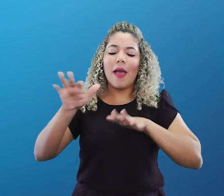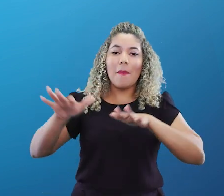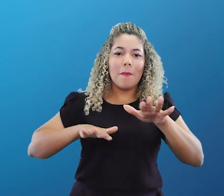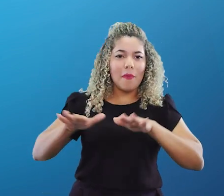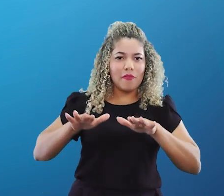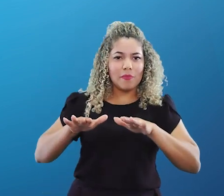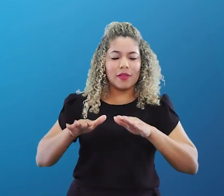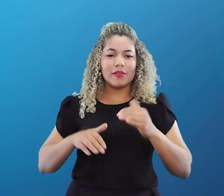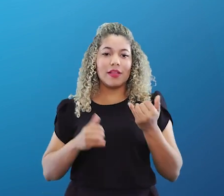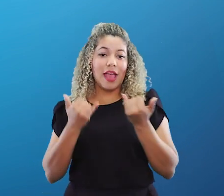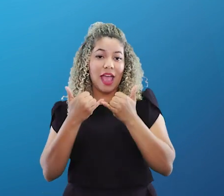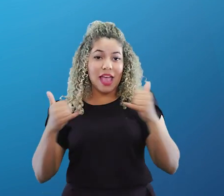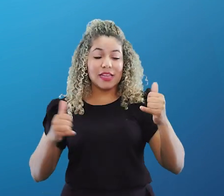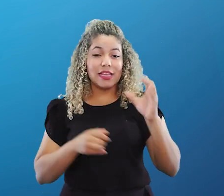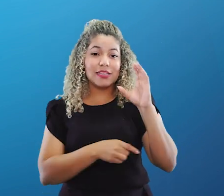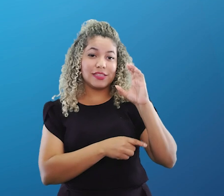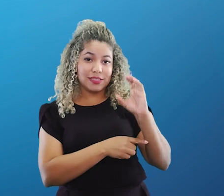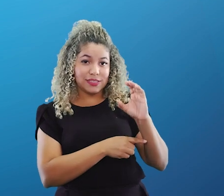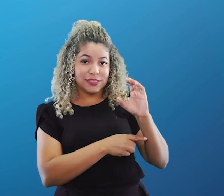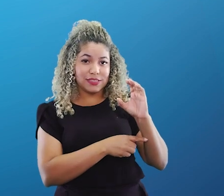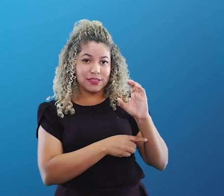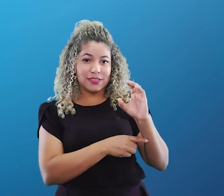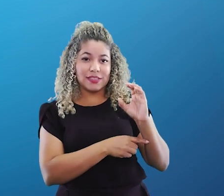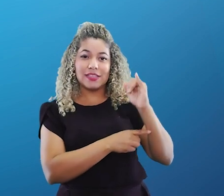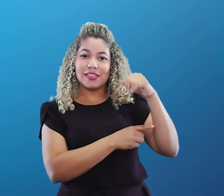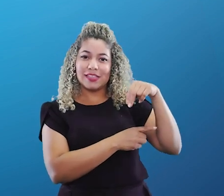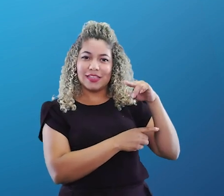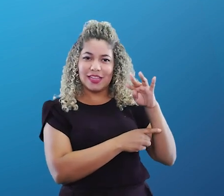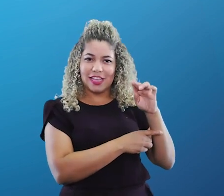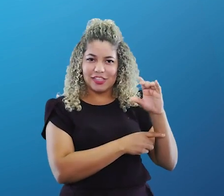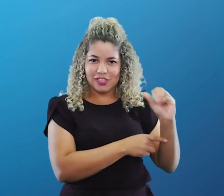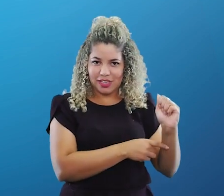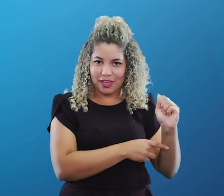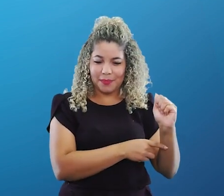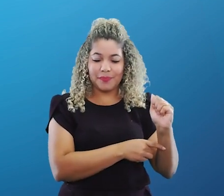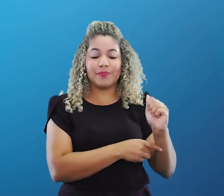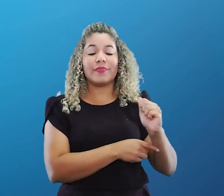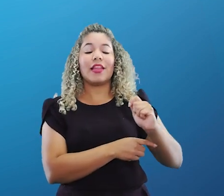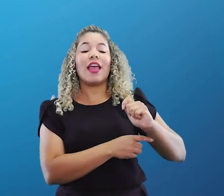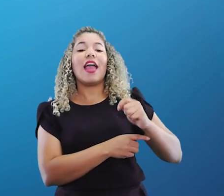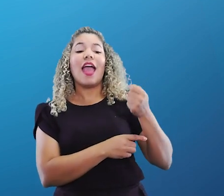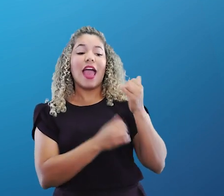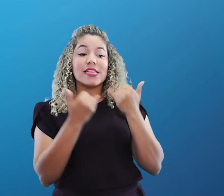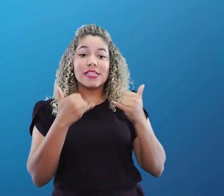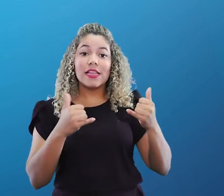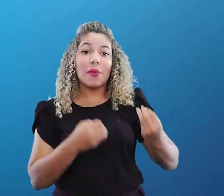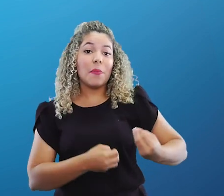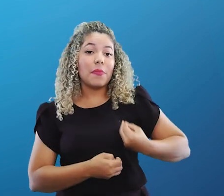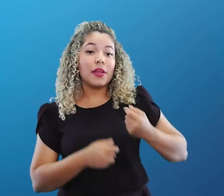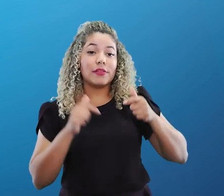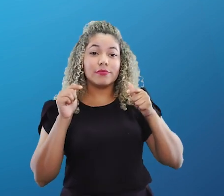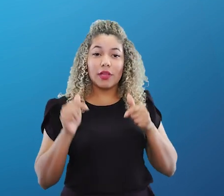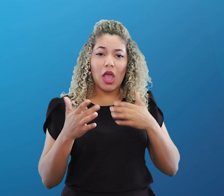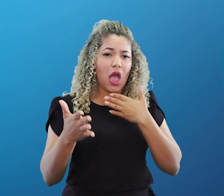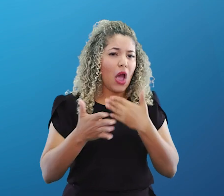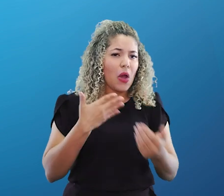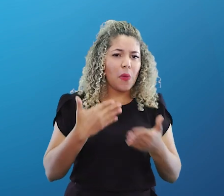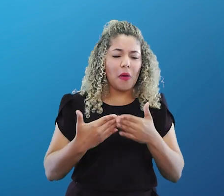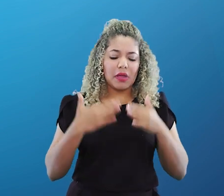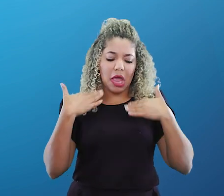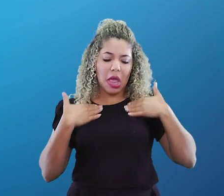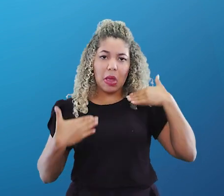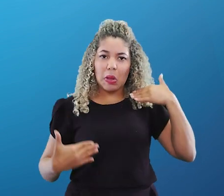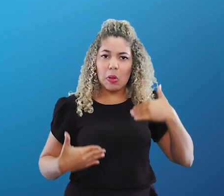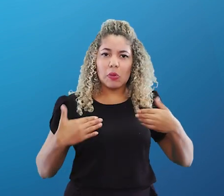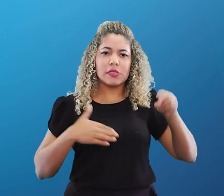movimento. Então, o primeiro tipo de energia é a energia chamada de cinética, e essa energia ela vai estar relacionada a qualquer corpo